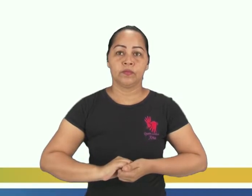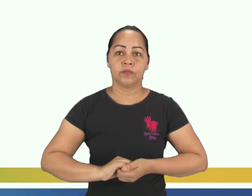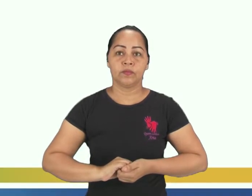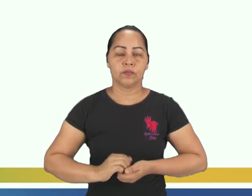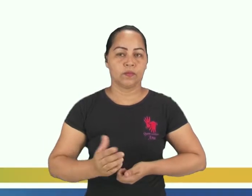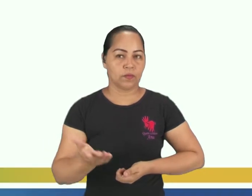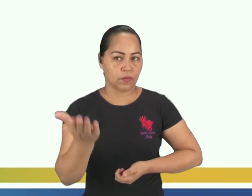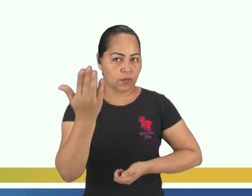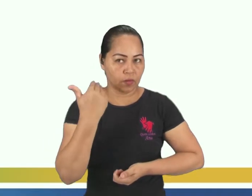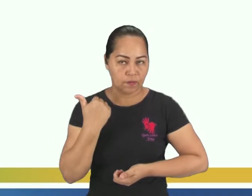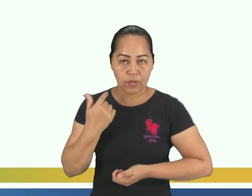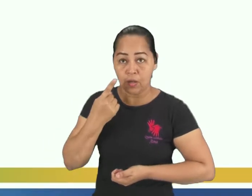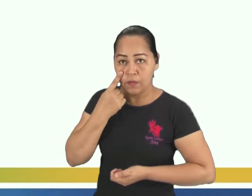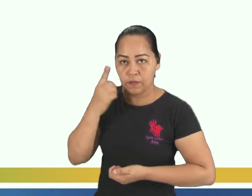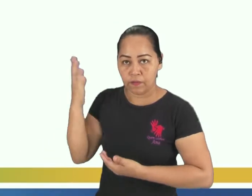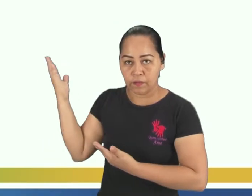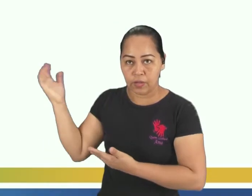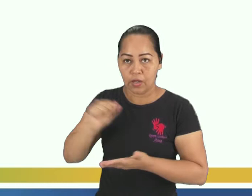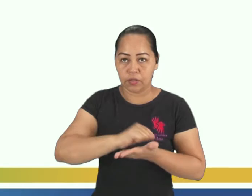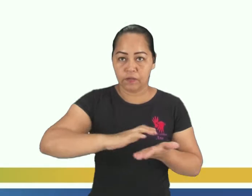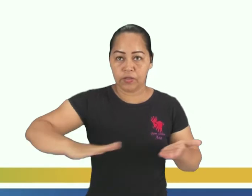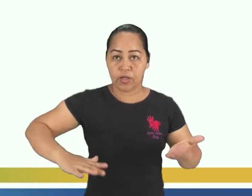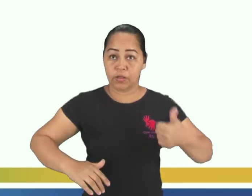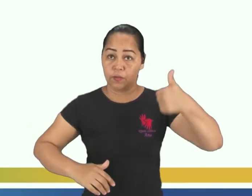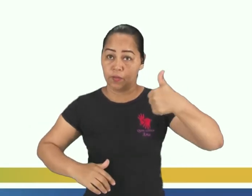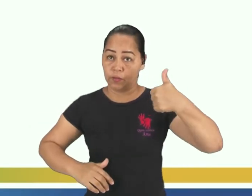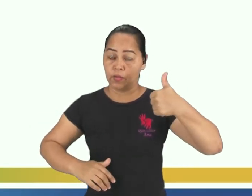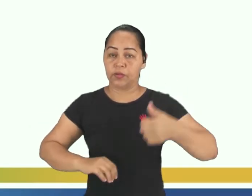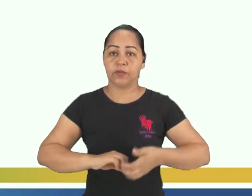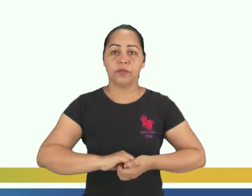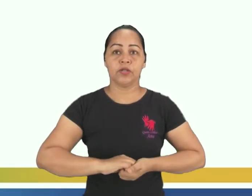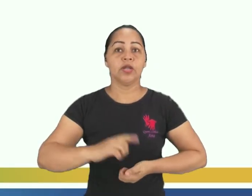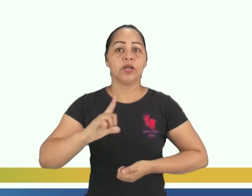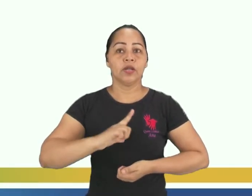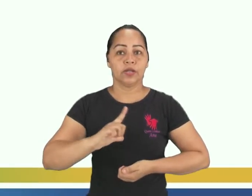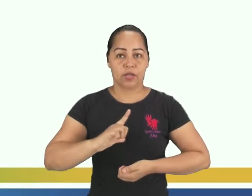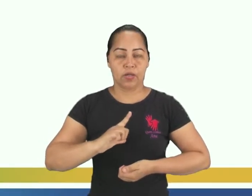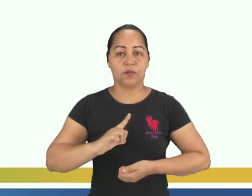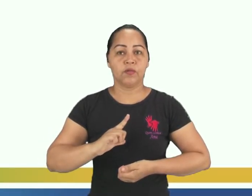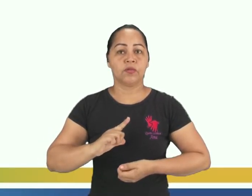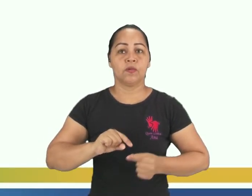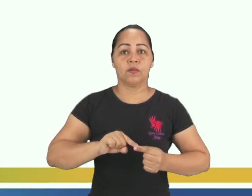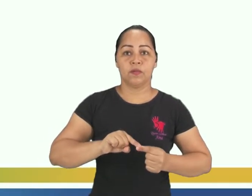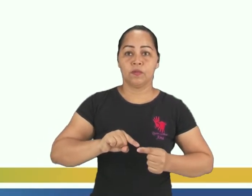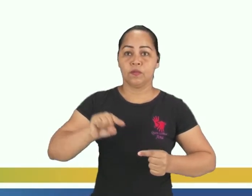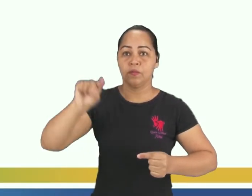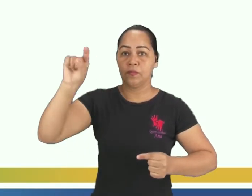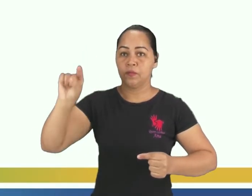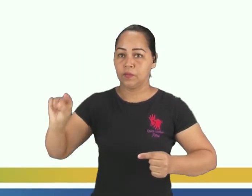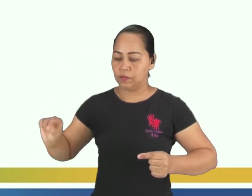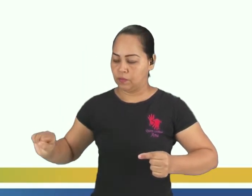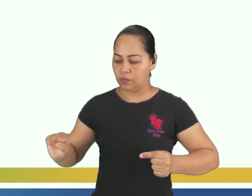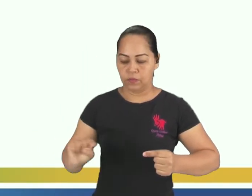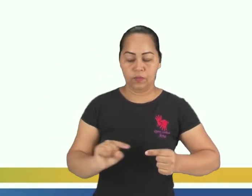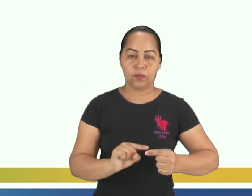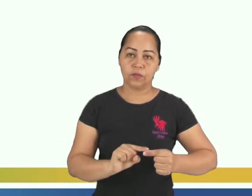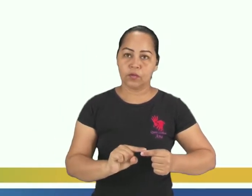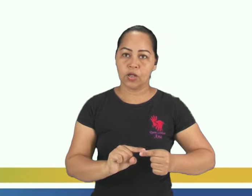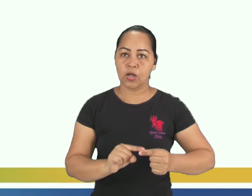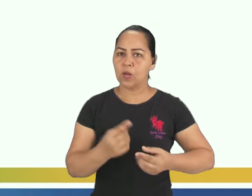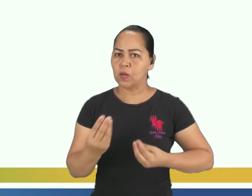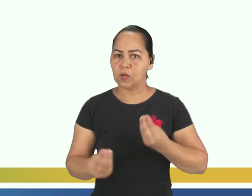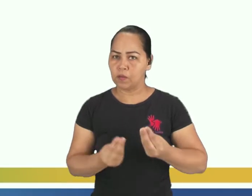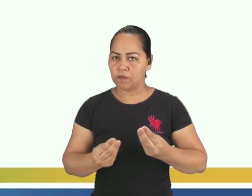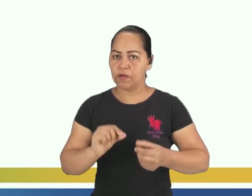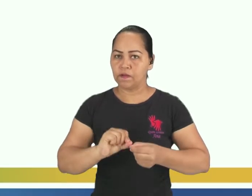Acompanha comigo aí a situação número 1 no slide. Nós temos um terreno, então, com formato de triângulo equilátero que será